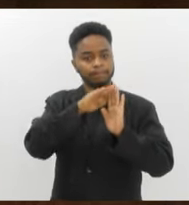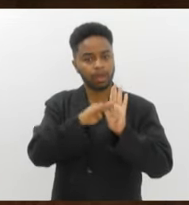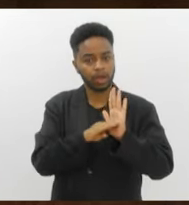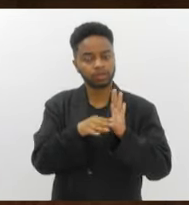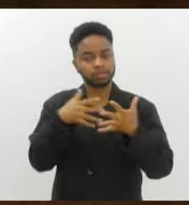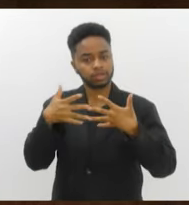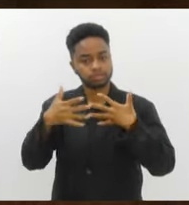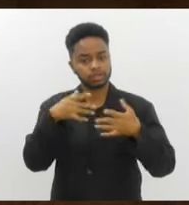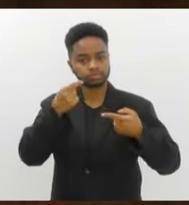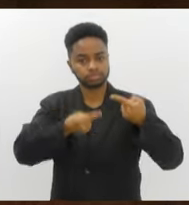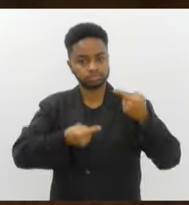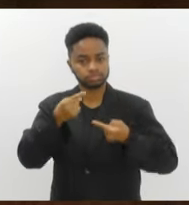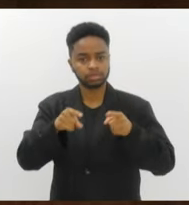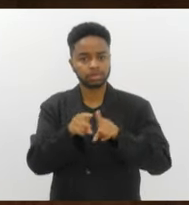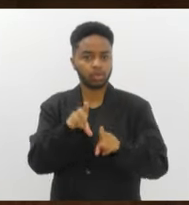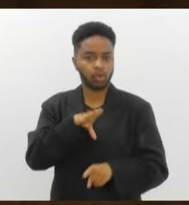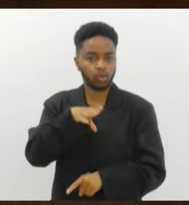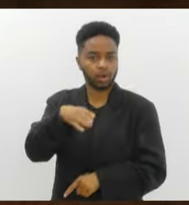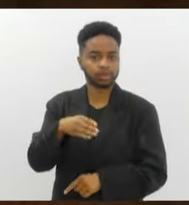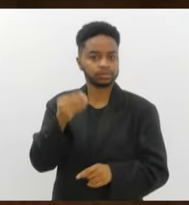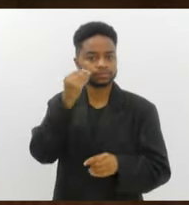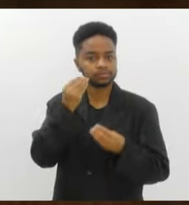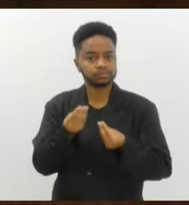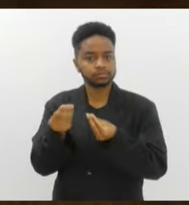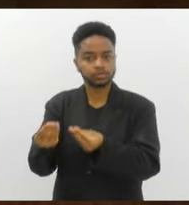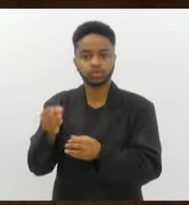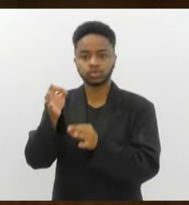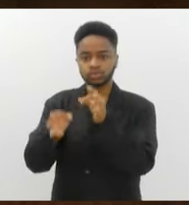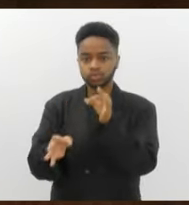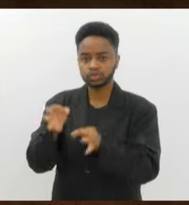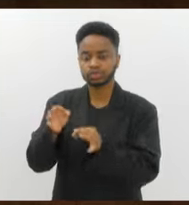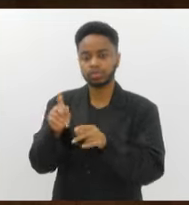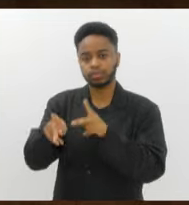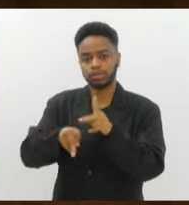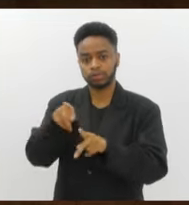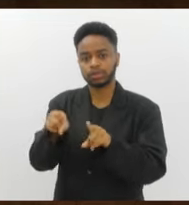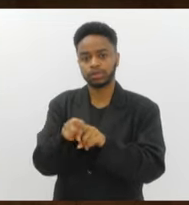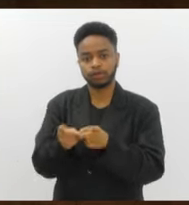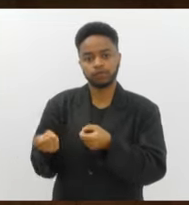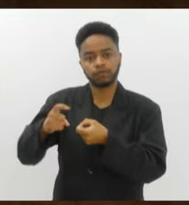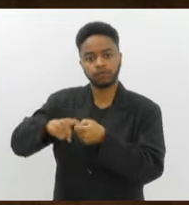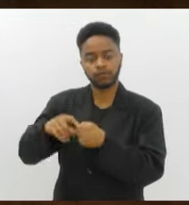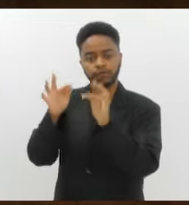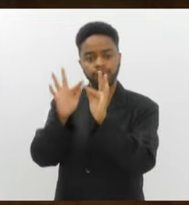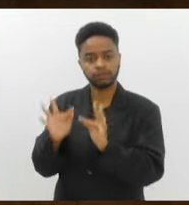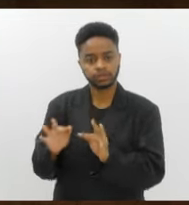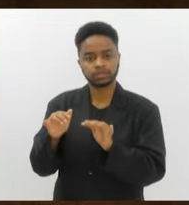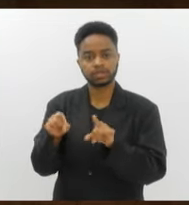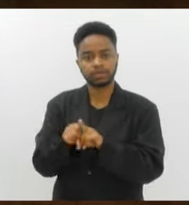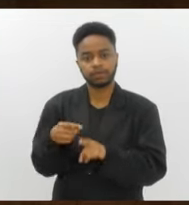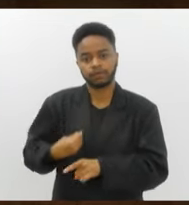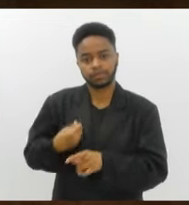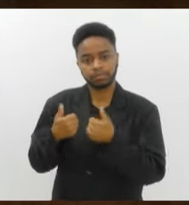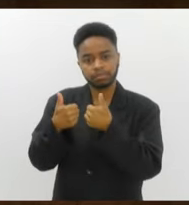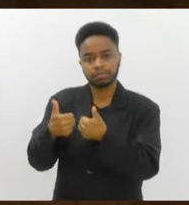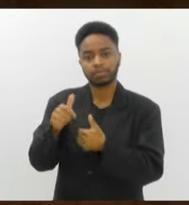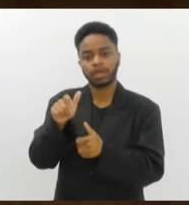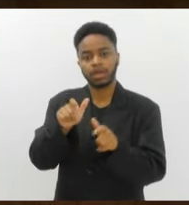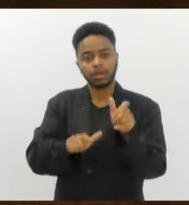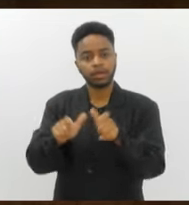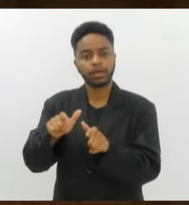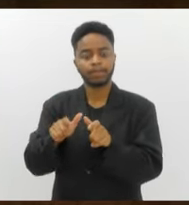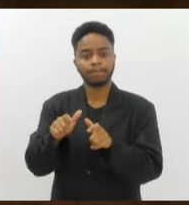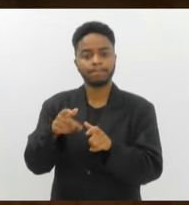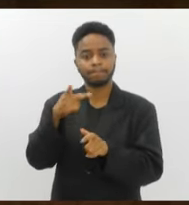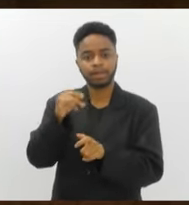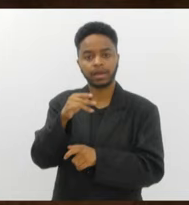com muita coragem, para fazer justiça e, de fato, devolver felicidade e plenitude para esses pais e mães atípicos que estão sofrendo